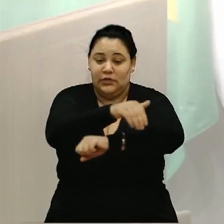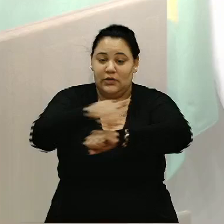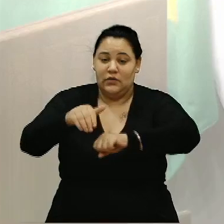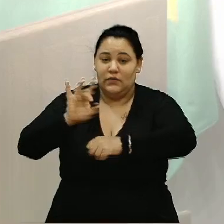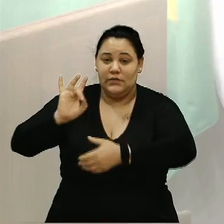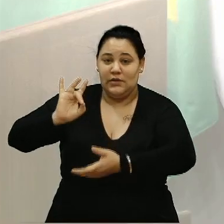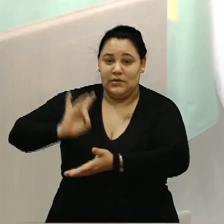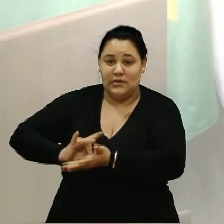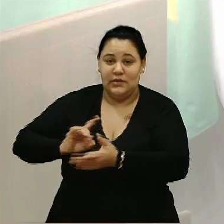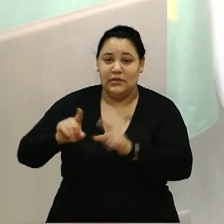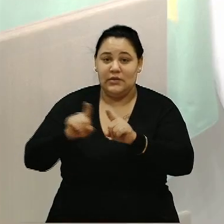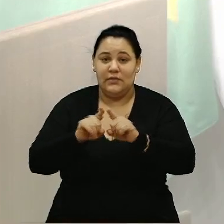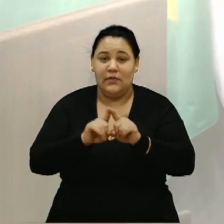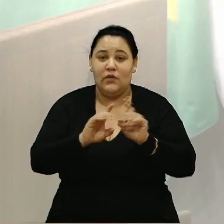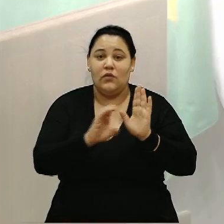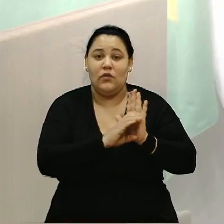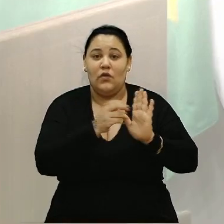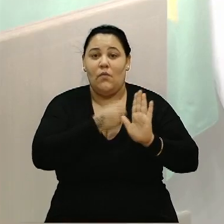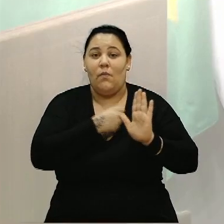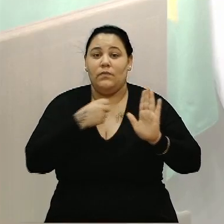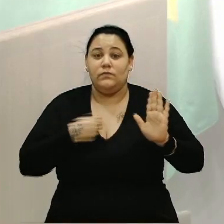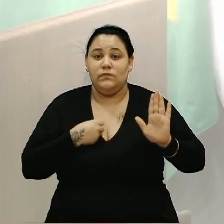denominada, codificada sob o número